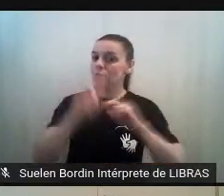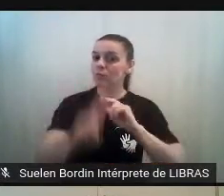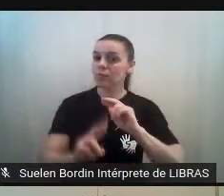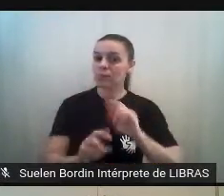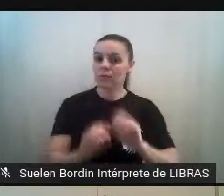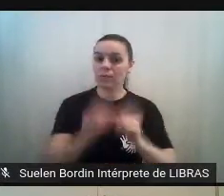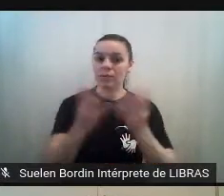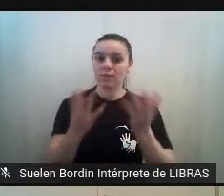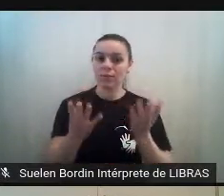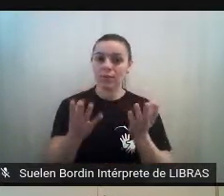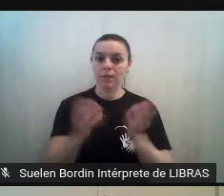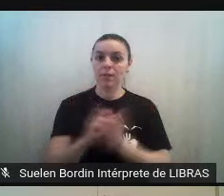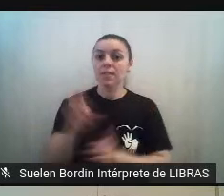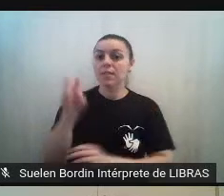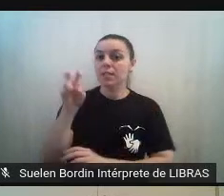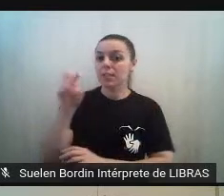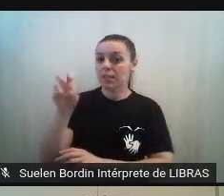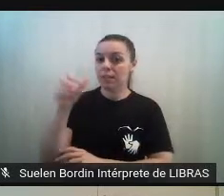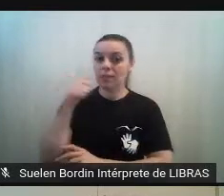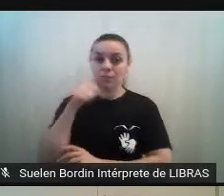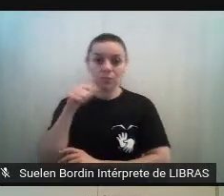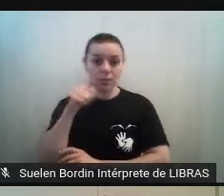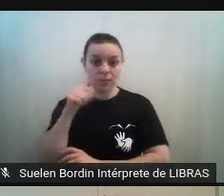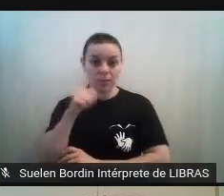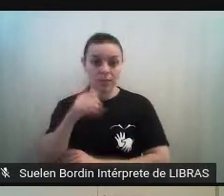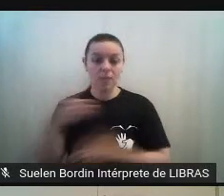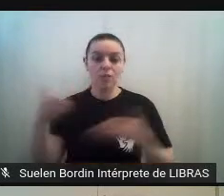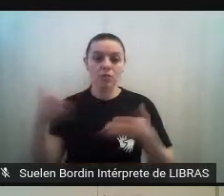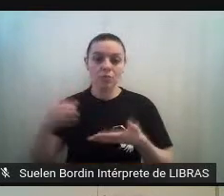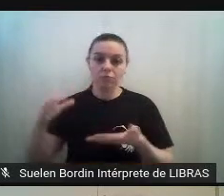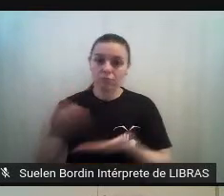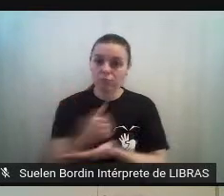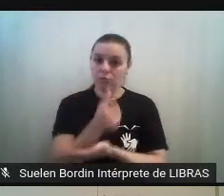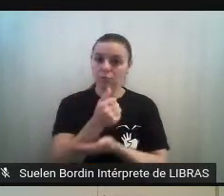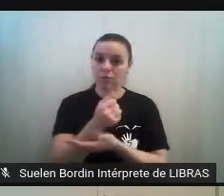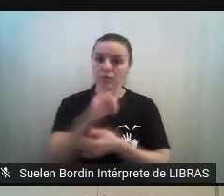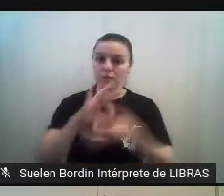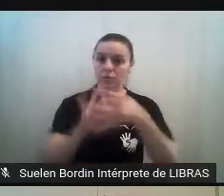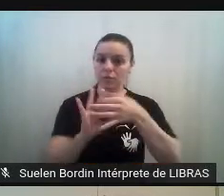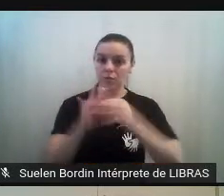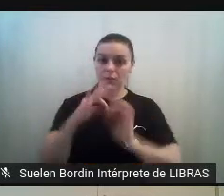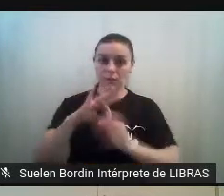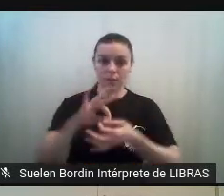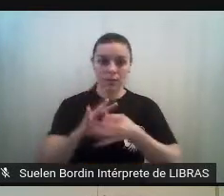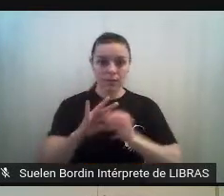garotas que já foram premiadas em diferentes Olimpíadas em matemática.